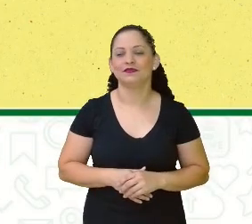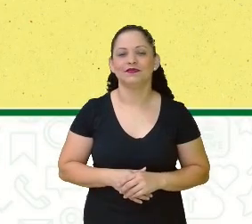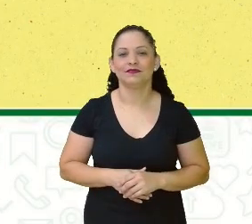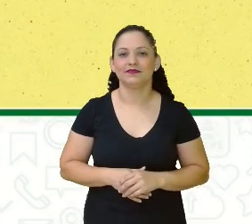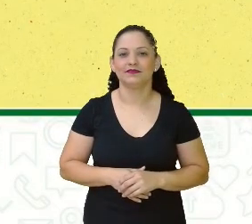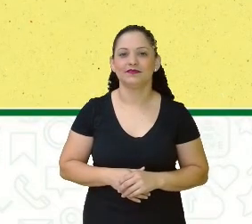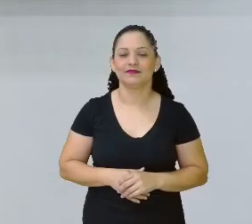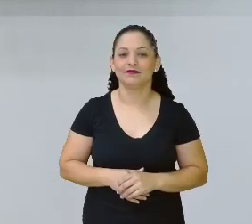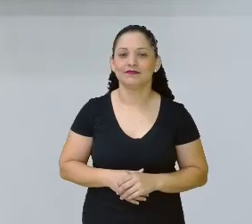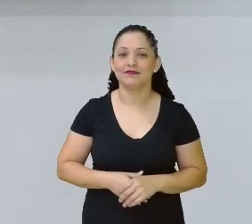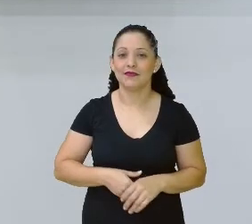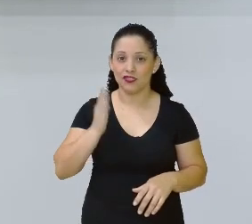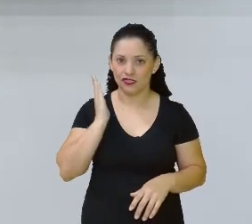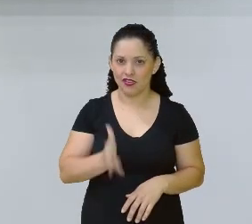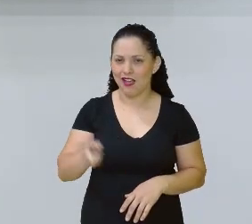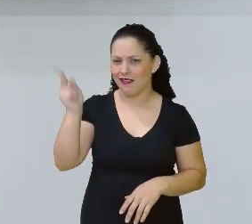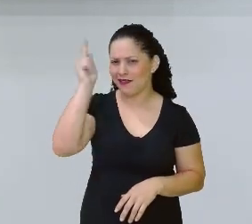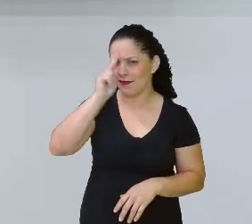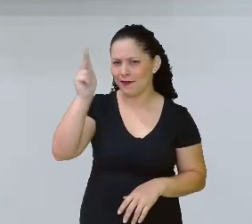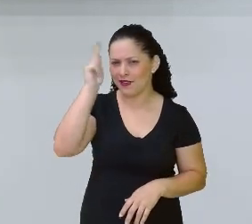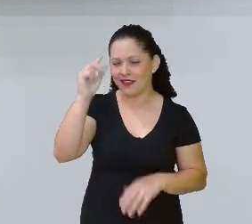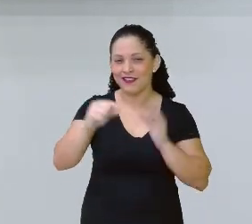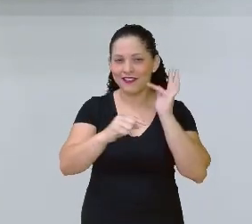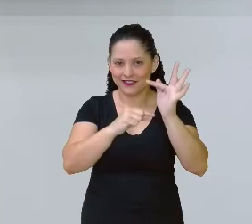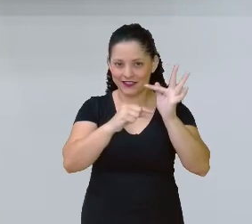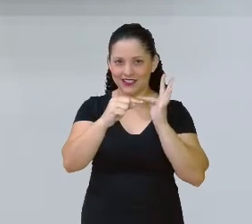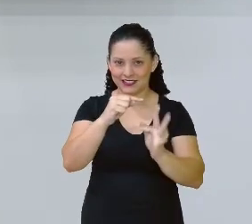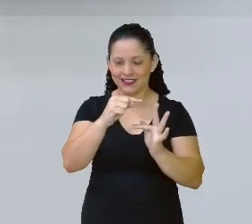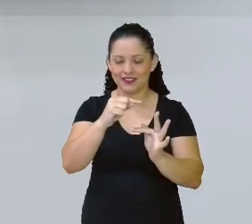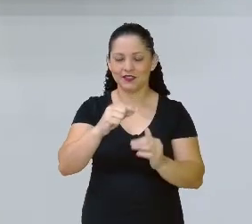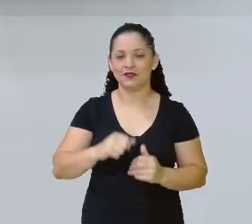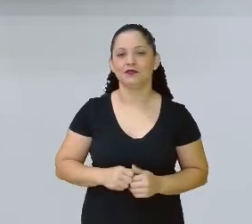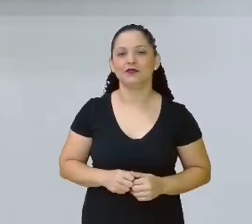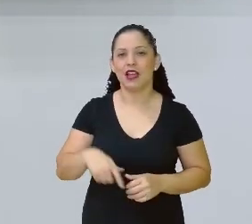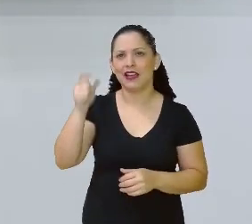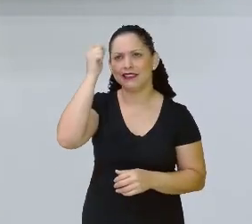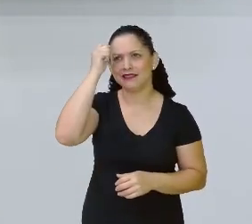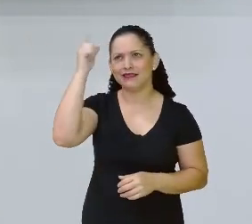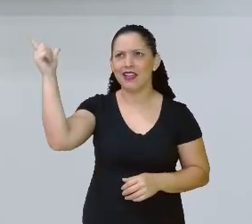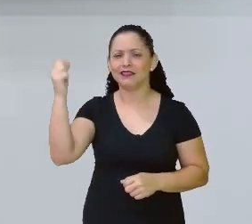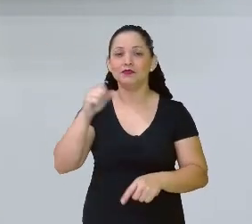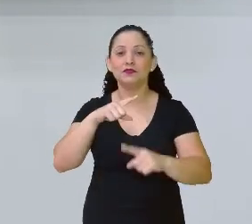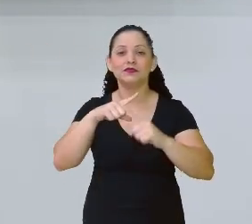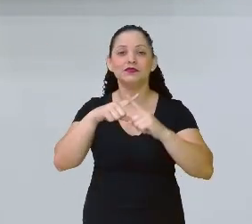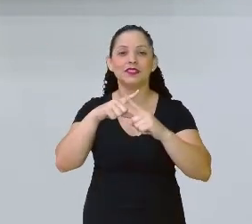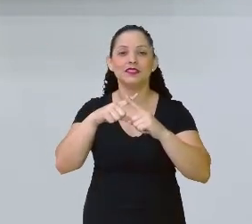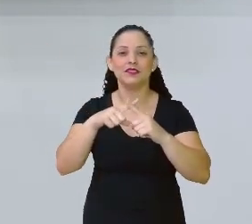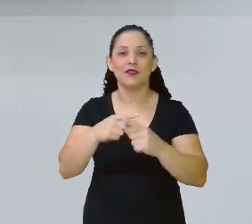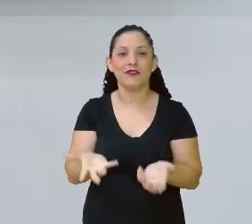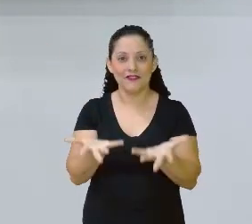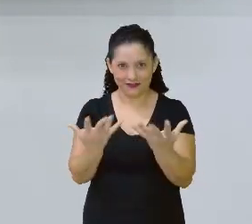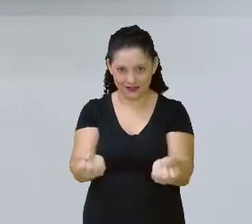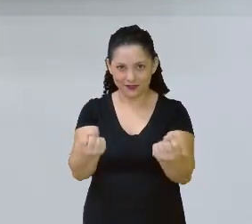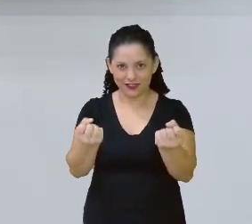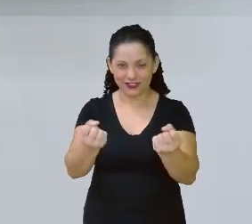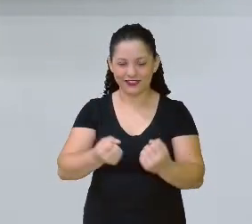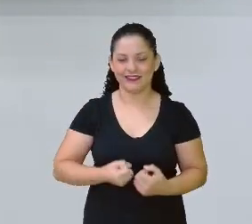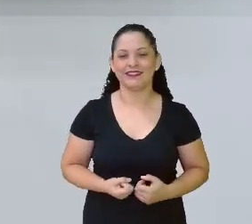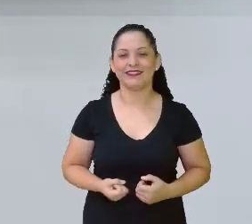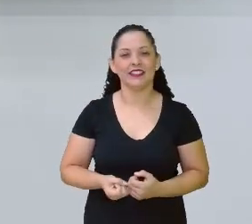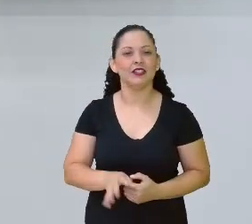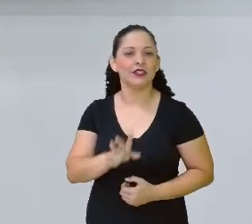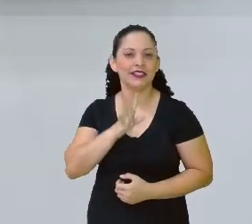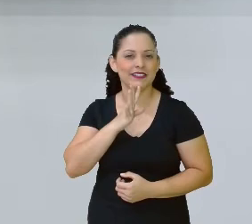Então, já lembraram um pouquinho da fração, né? E a ideia de multiplicação? Vamos lá? Nessa